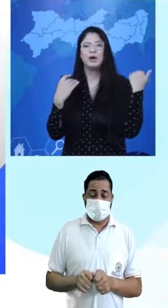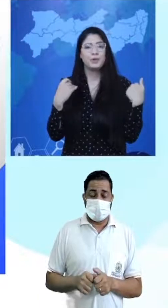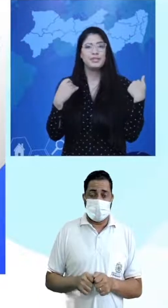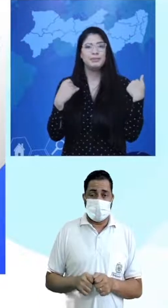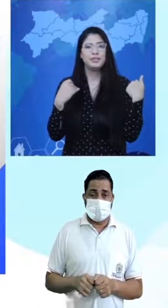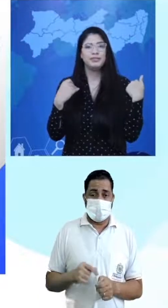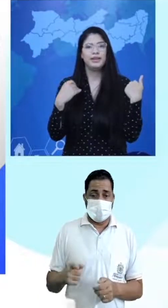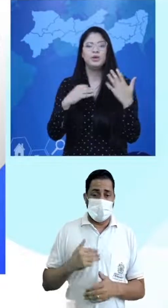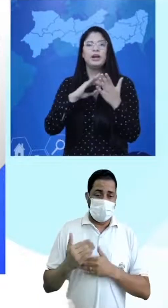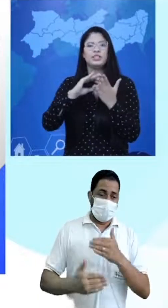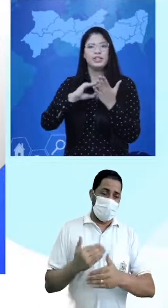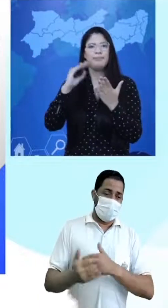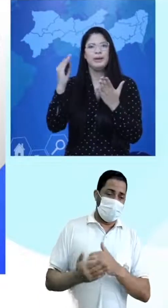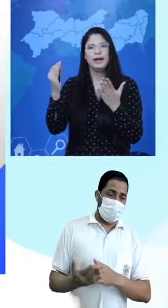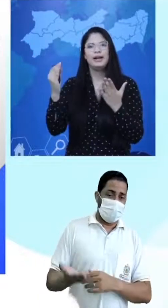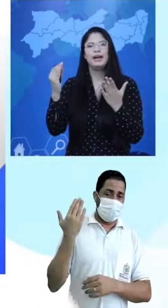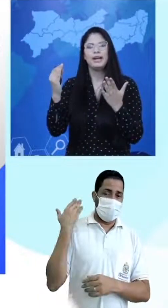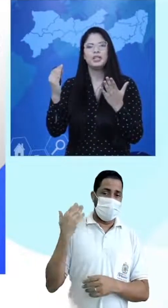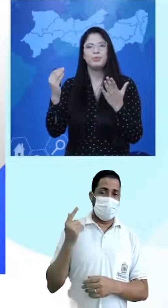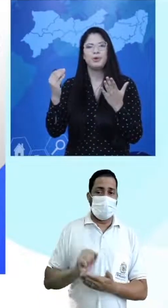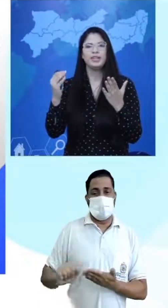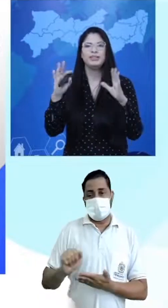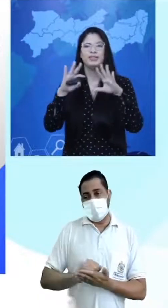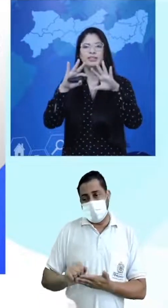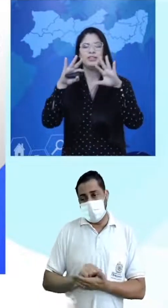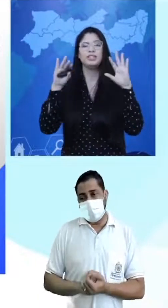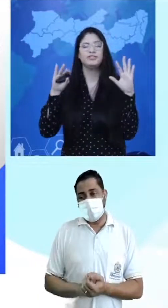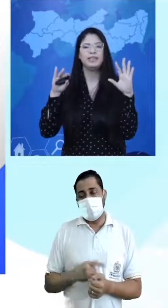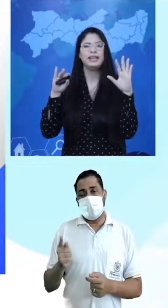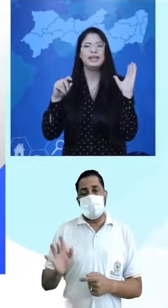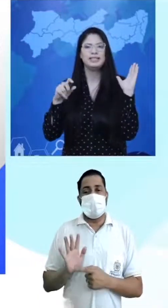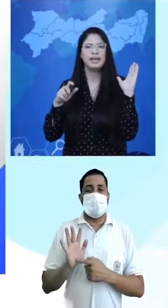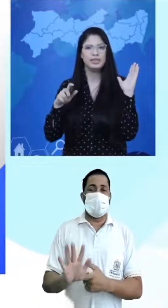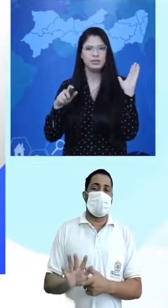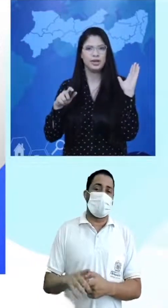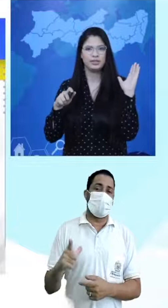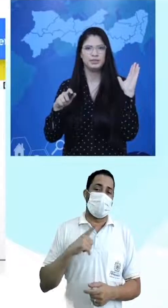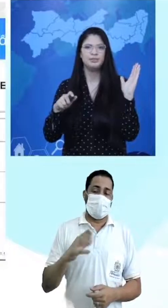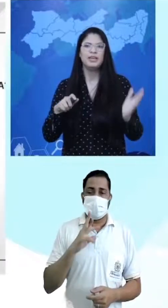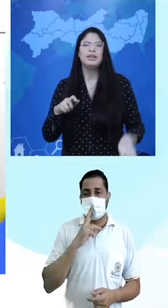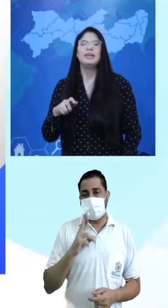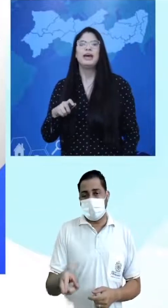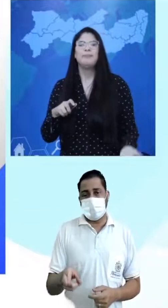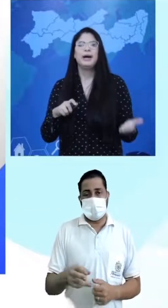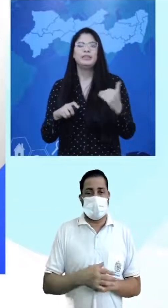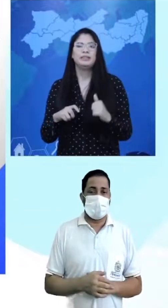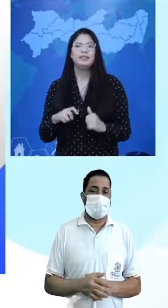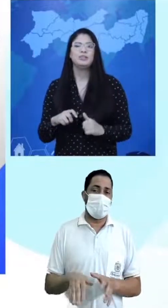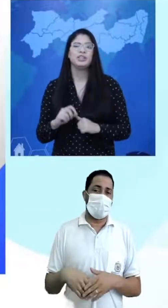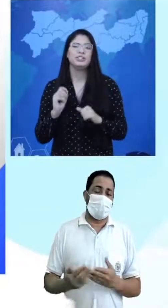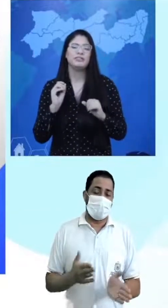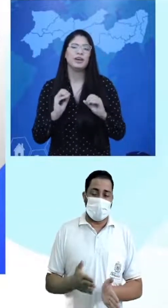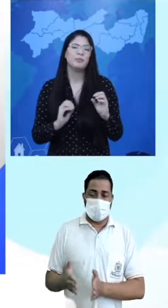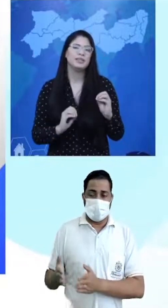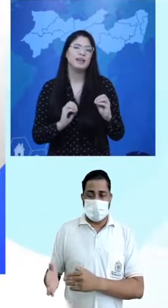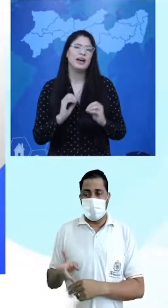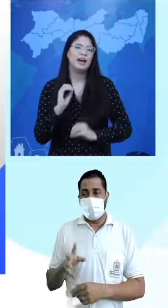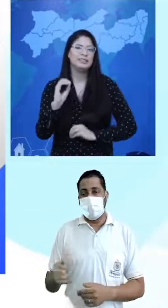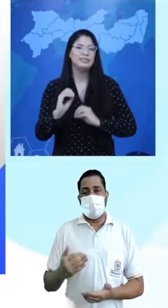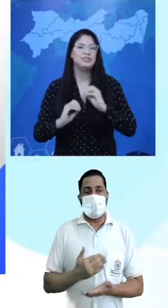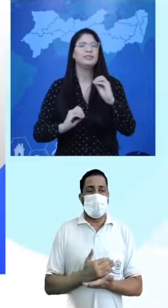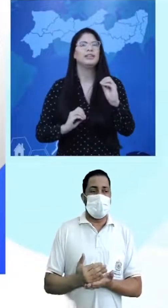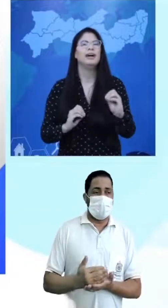o procedimento anterior, a gente apaga aquelas projetantes e a gente vai ter esse resultado. E a partir disso, a gente vai começar